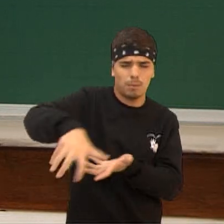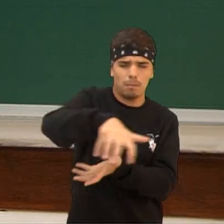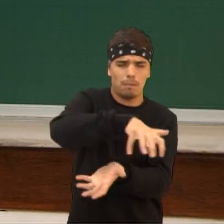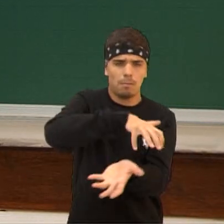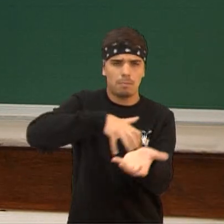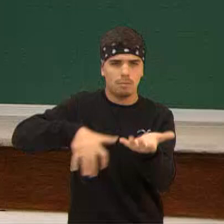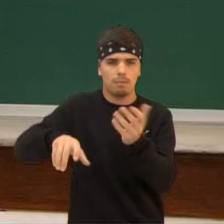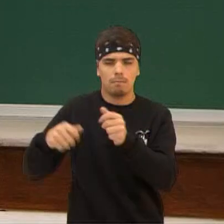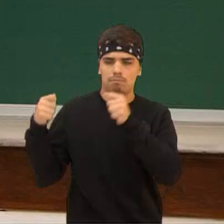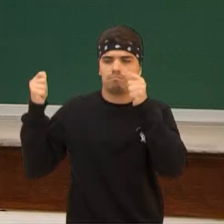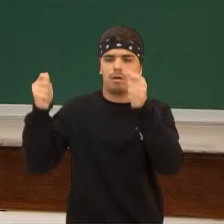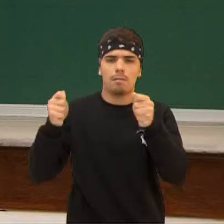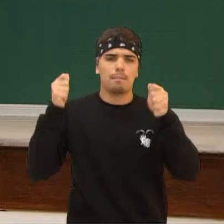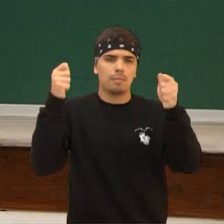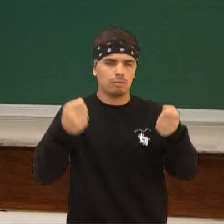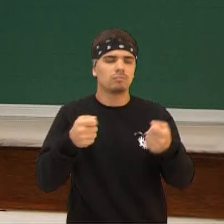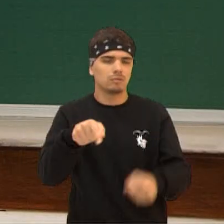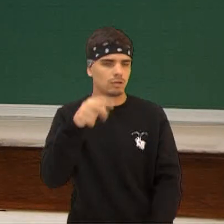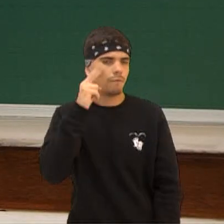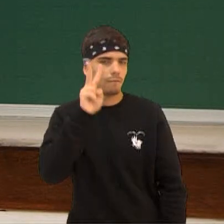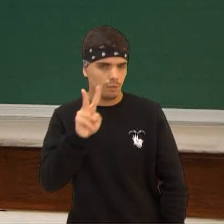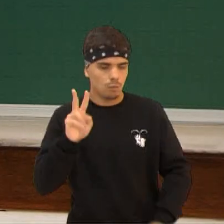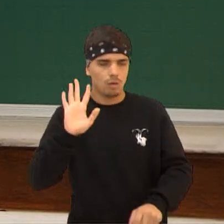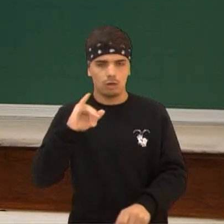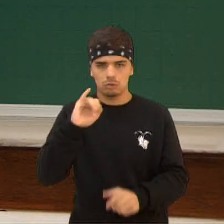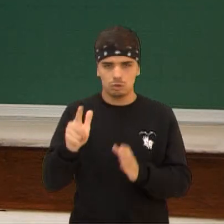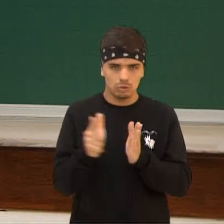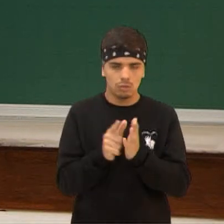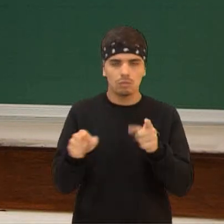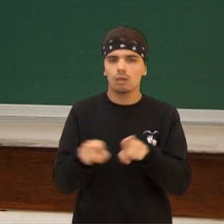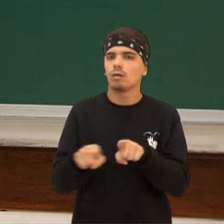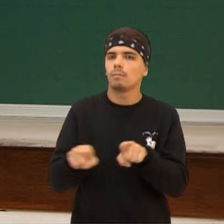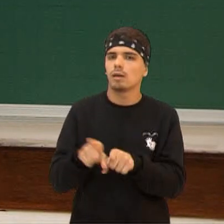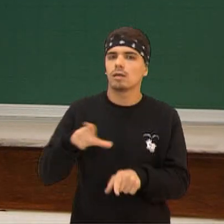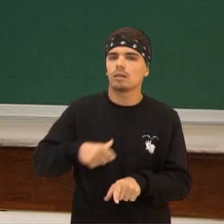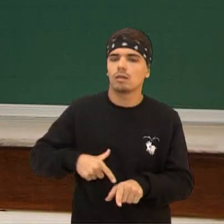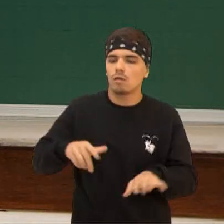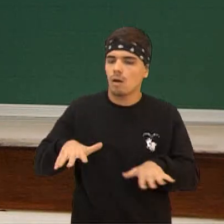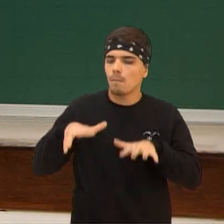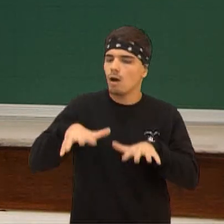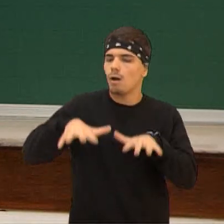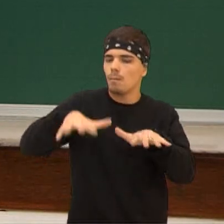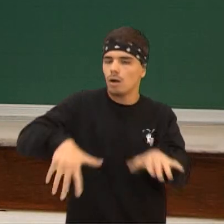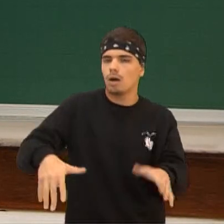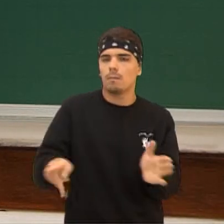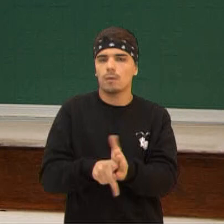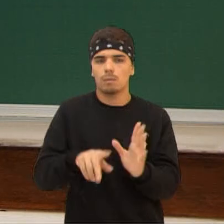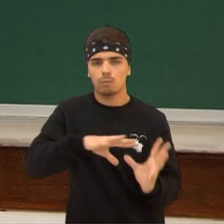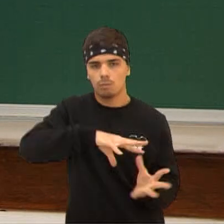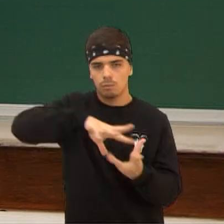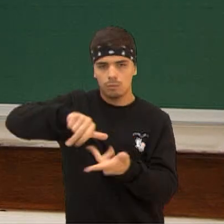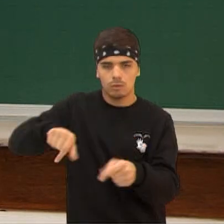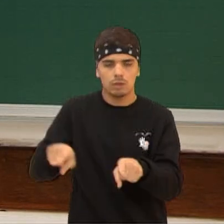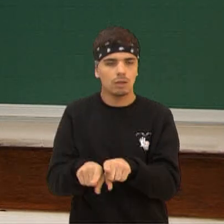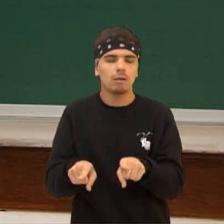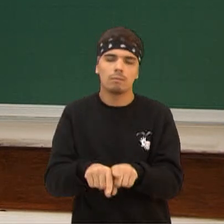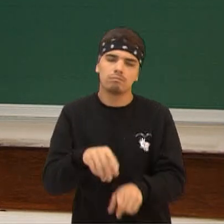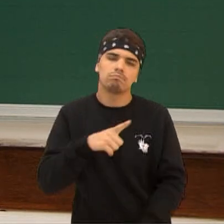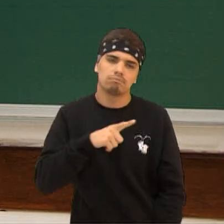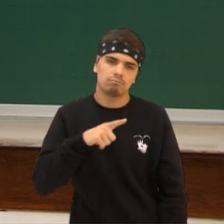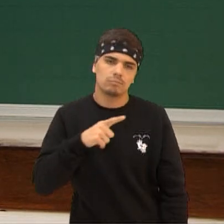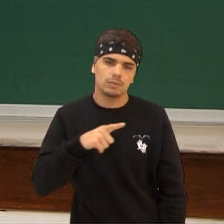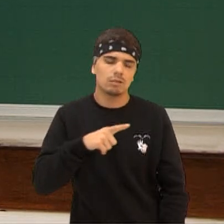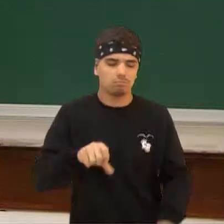esse movimento, né? Vocês devem ter visto no jornal, teve passeata no mundo inteiro. Claro, teve também